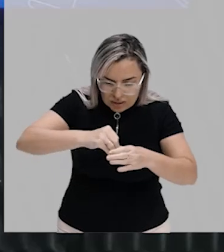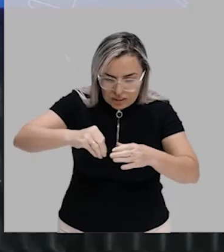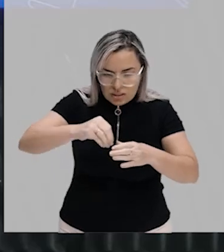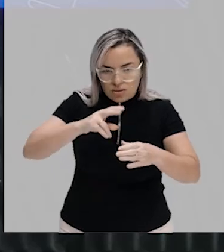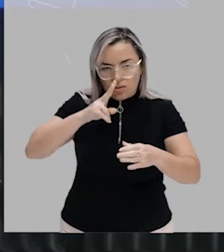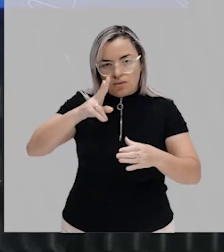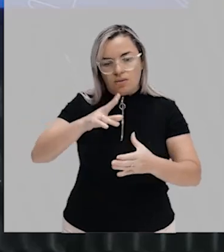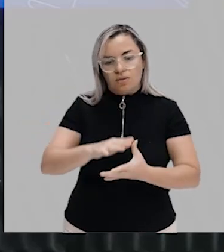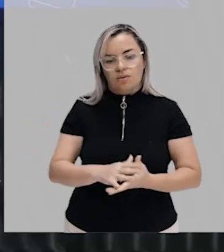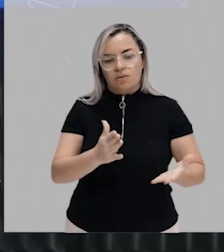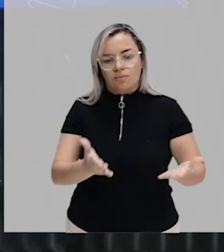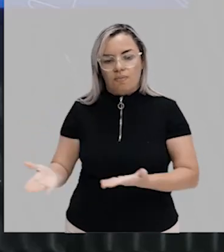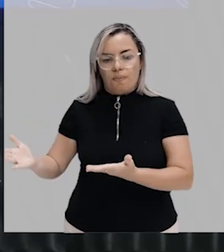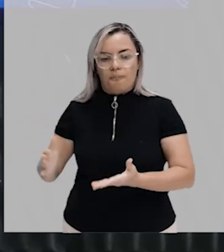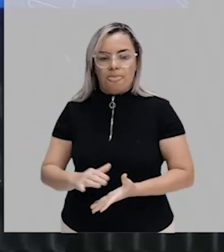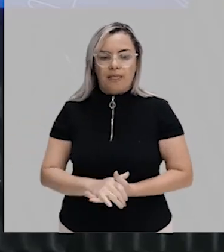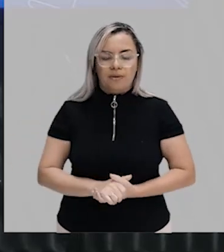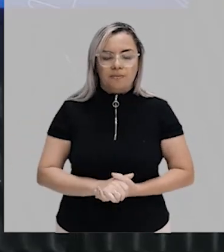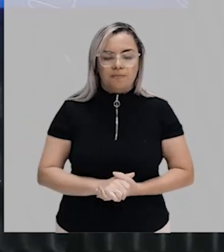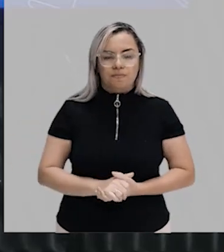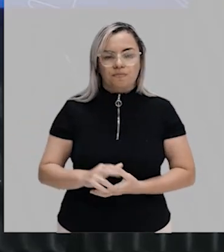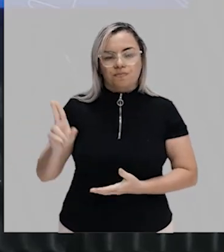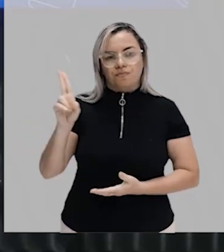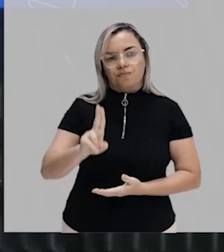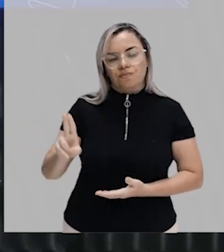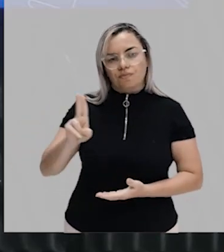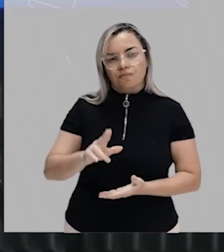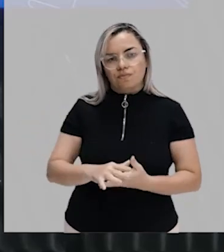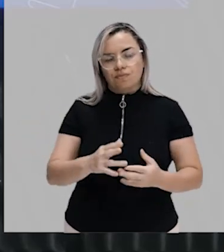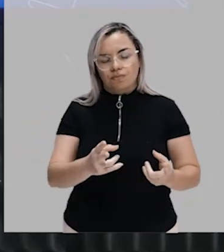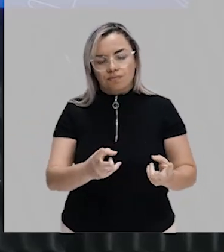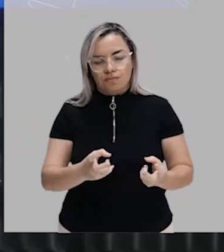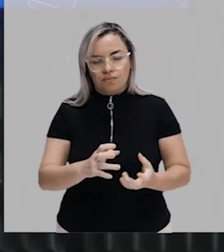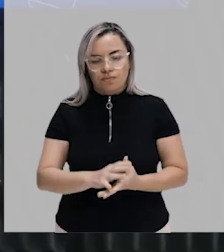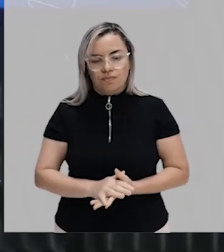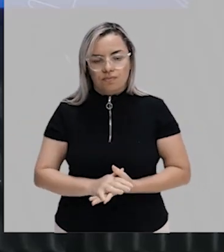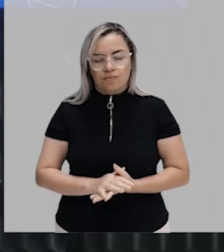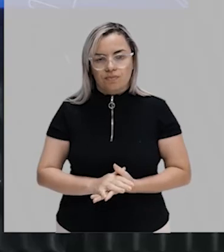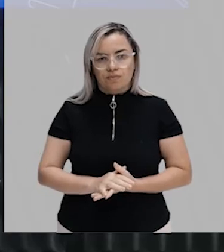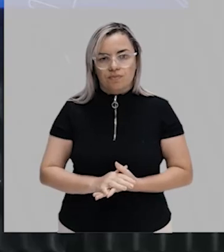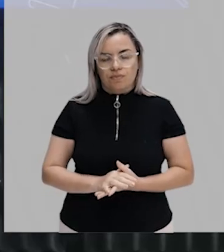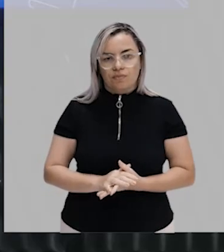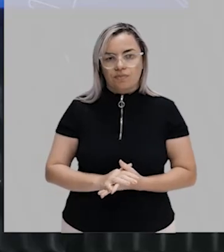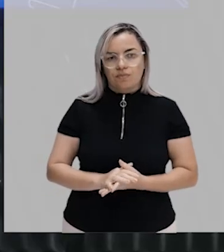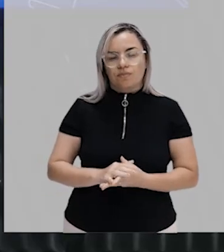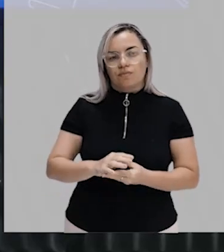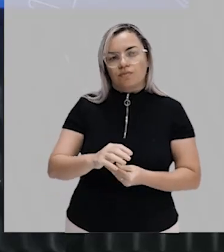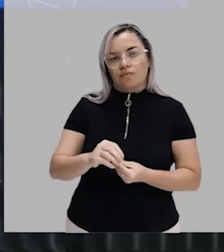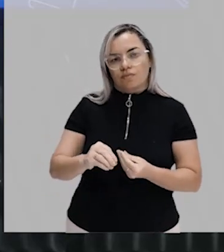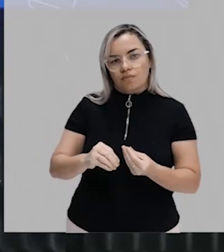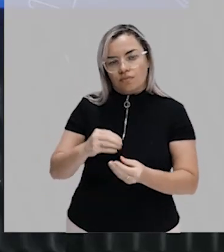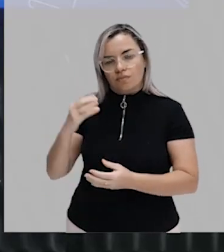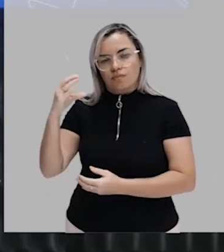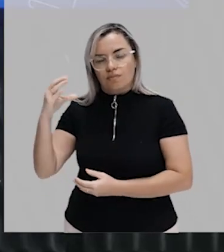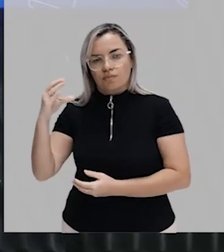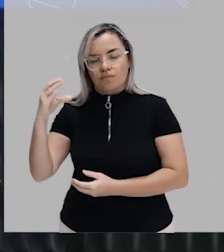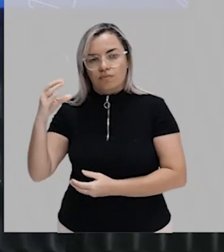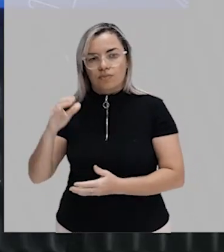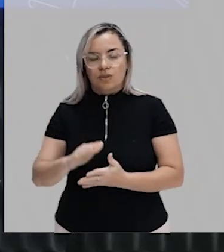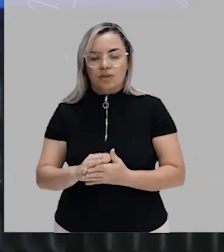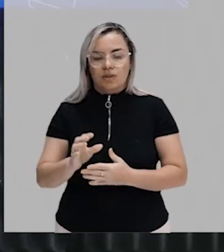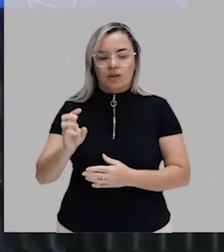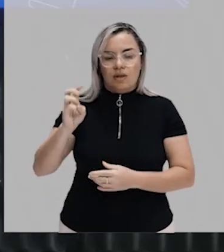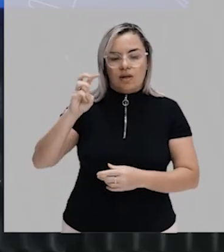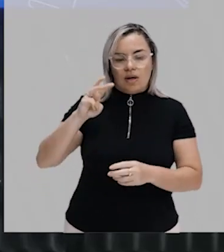vamos lá. Vamos utilizar a expressão da concentração, que é a massa do soluto dividido